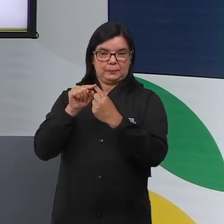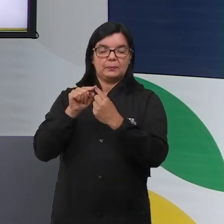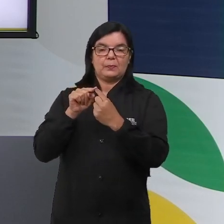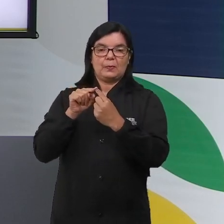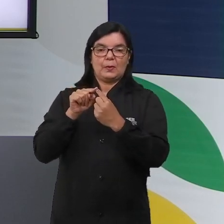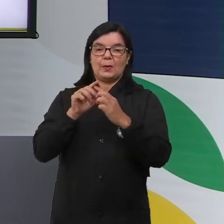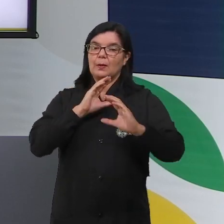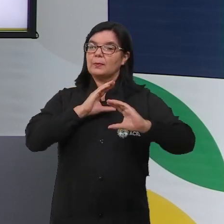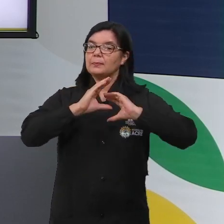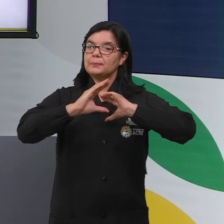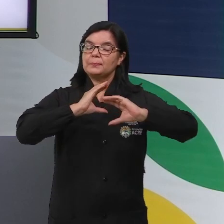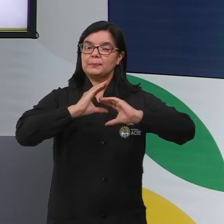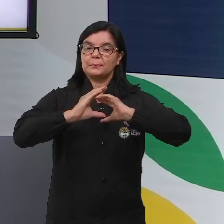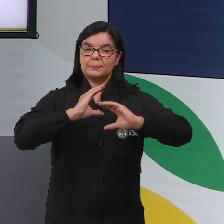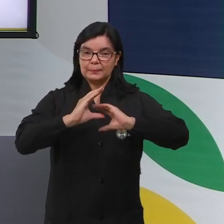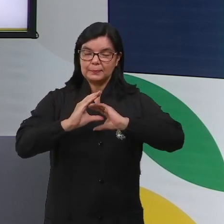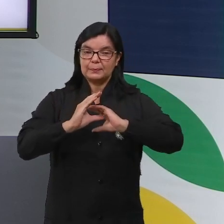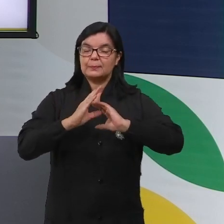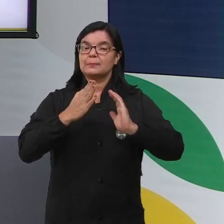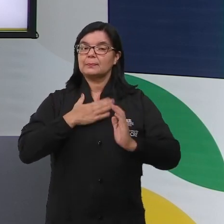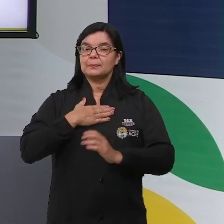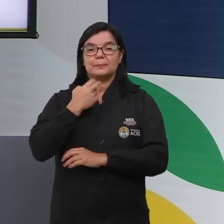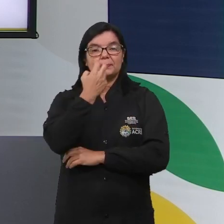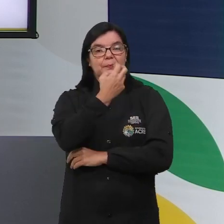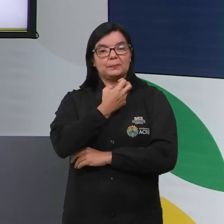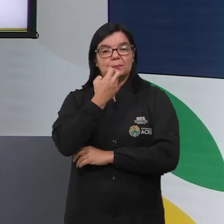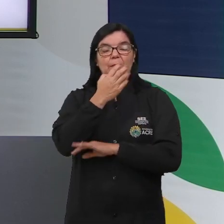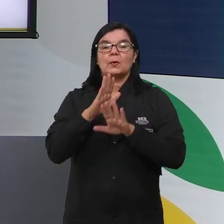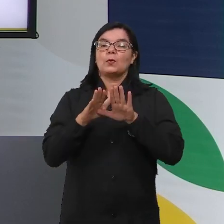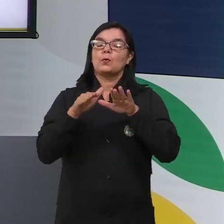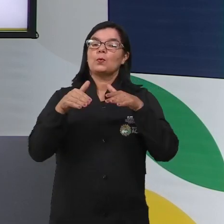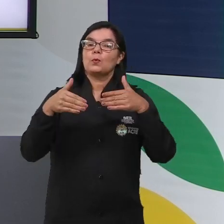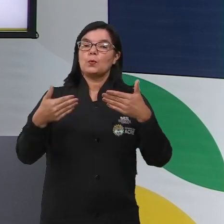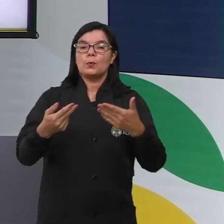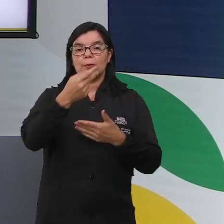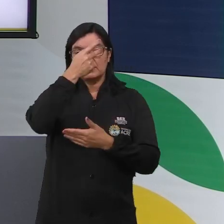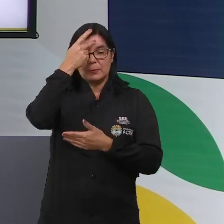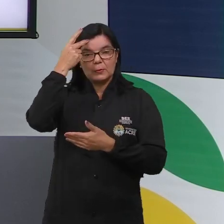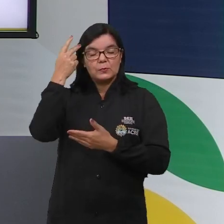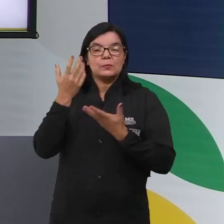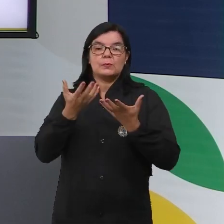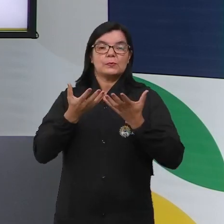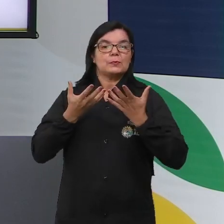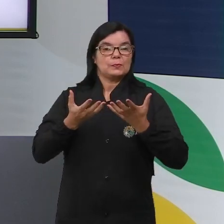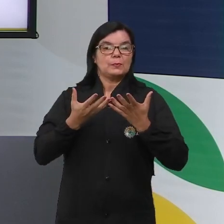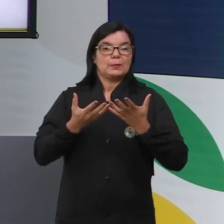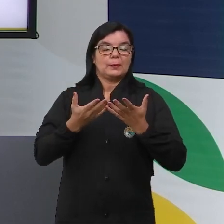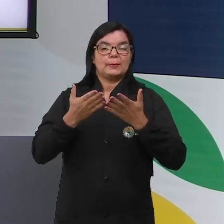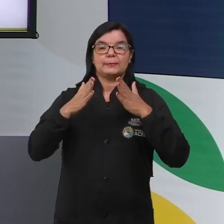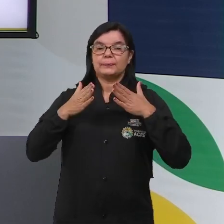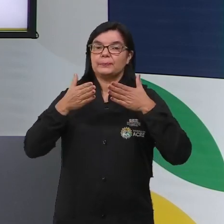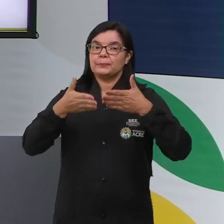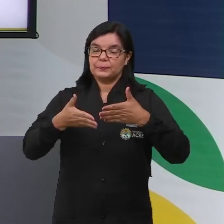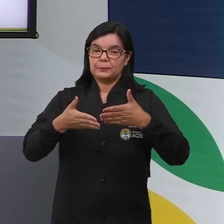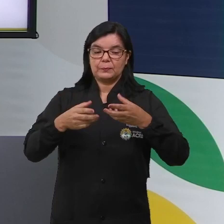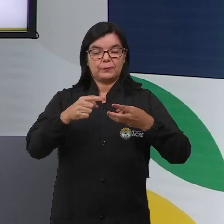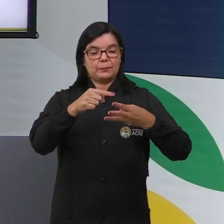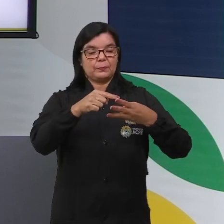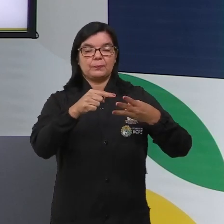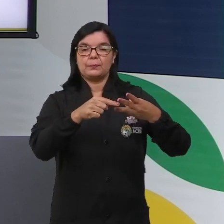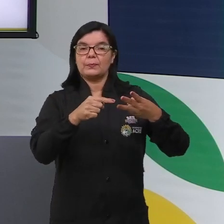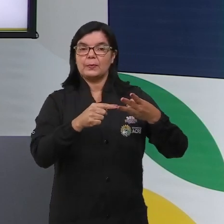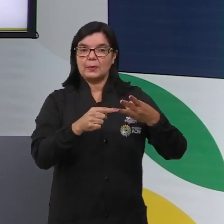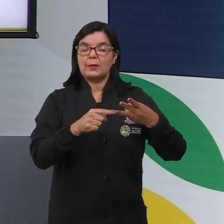minha comunicação, na minha oralidade? E qual o meu público-alvo? Então, essa tríade que eu costumo